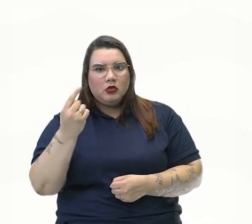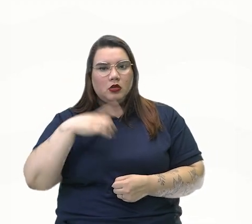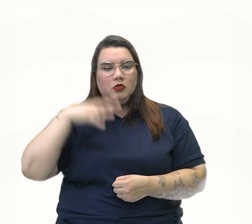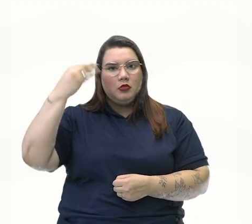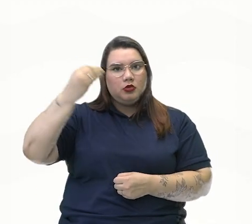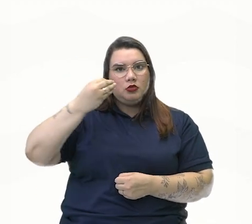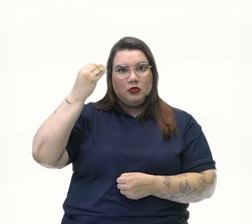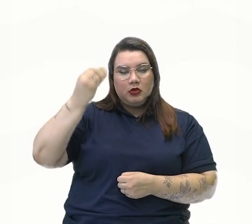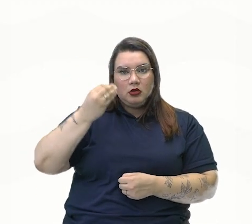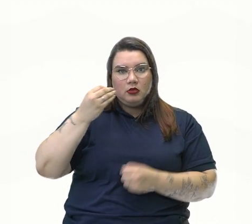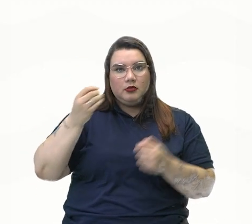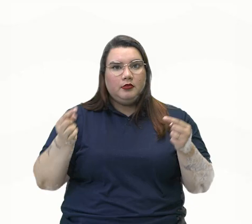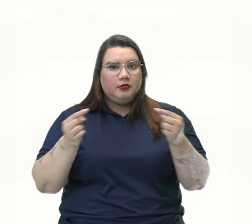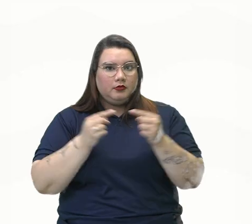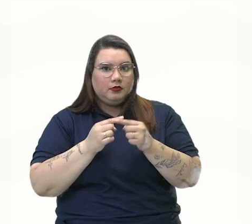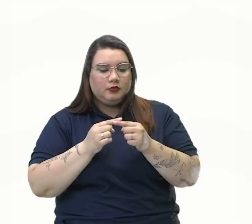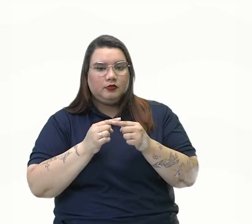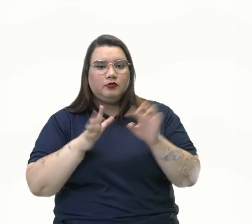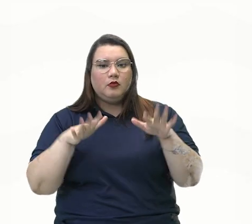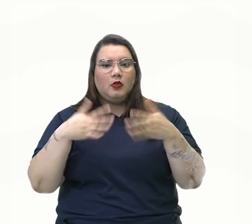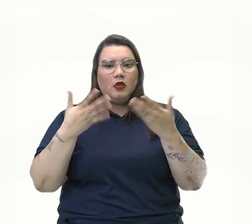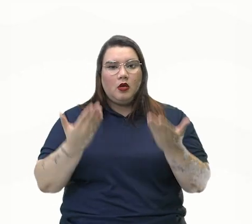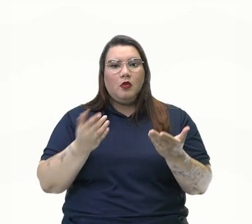fenda dupla. E ele,